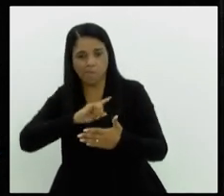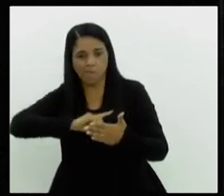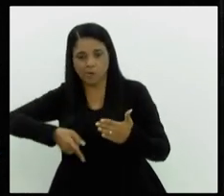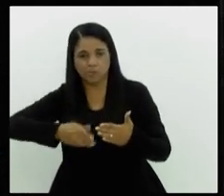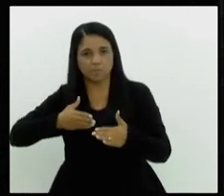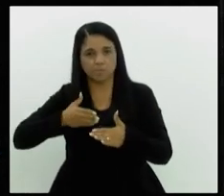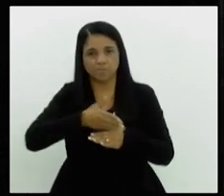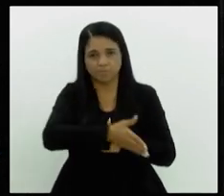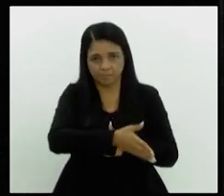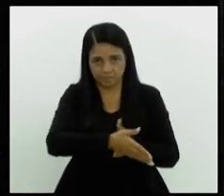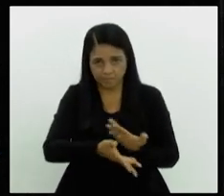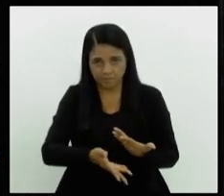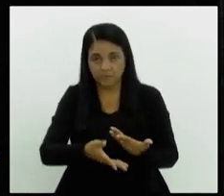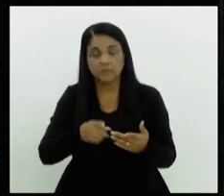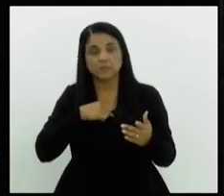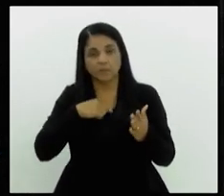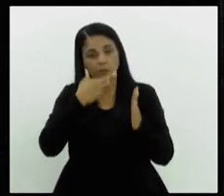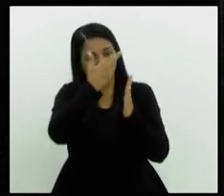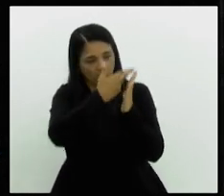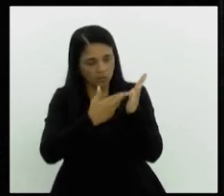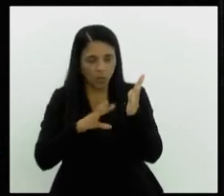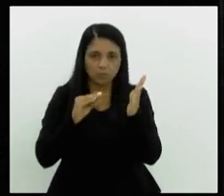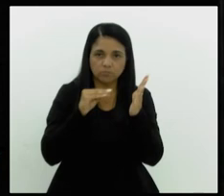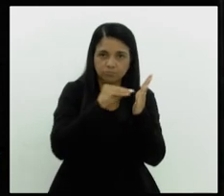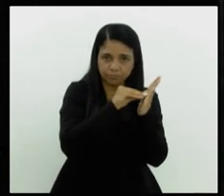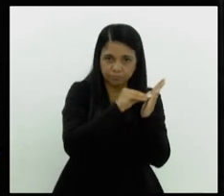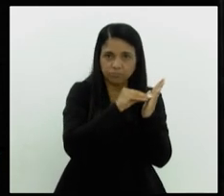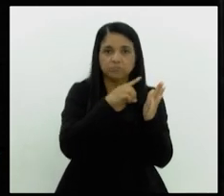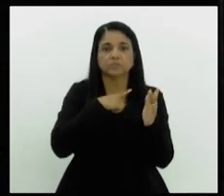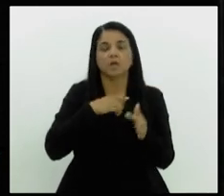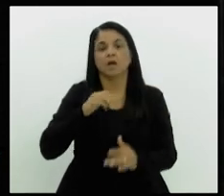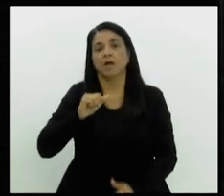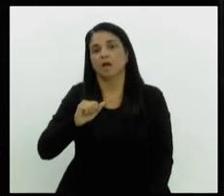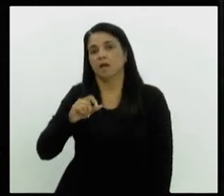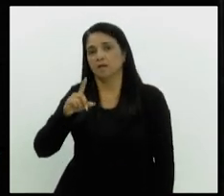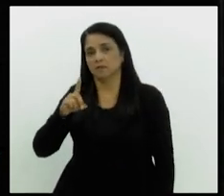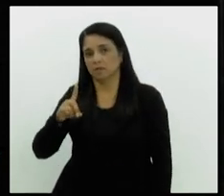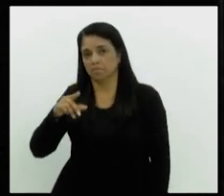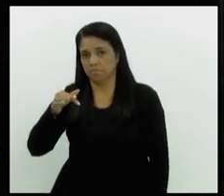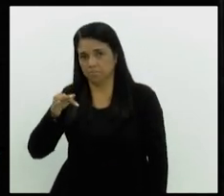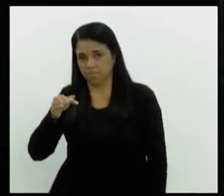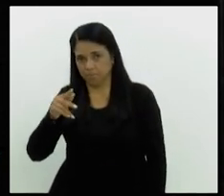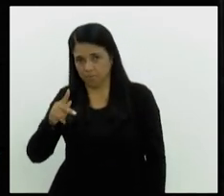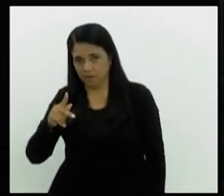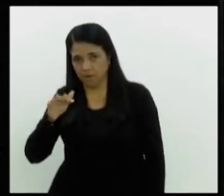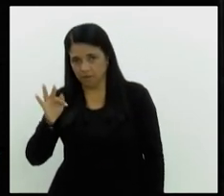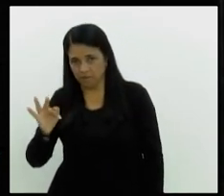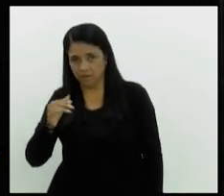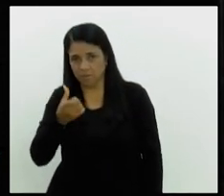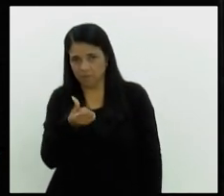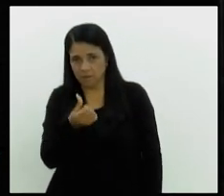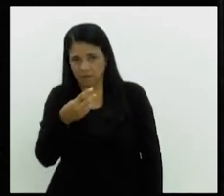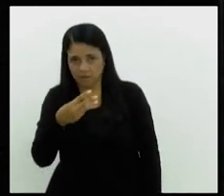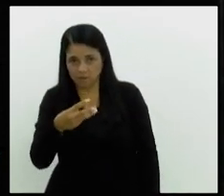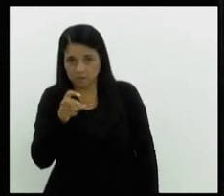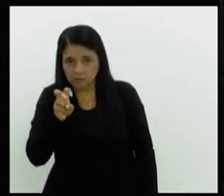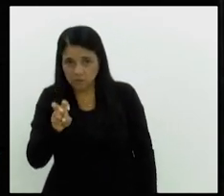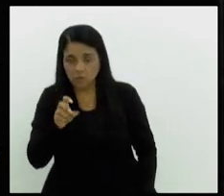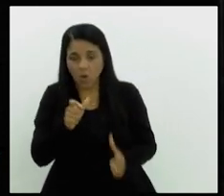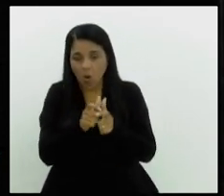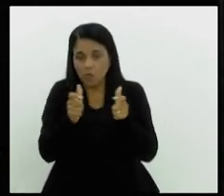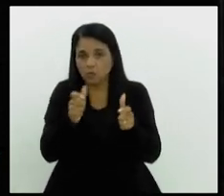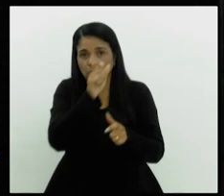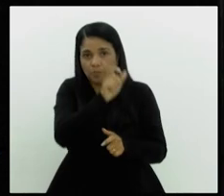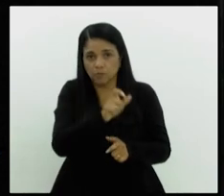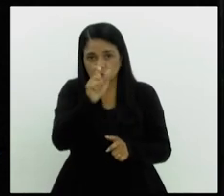Mas está no relatório também que a partir da DPF 635 aumentou o número de